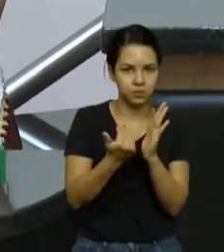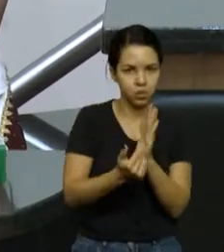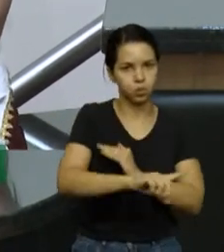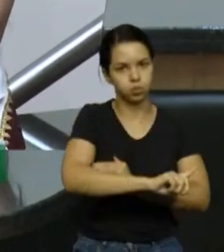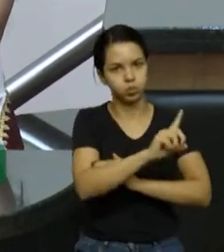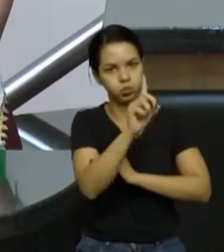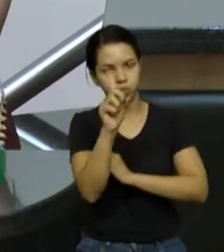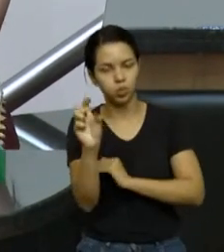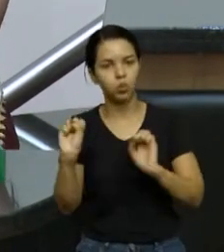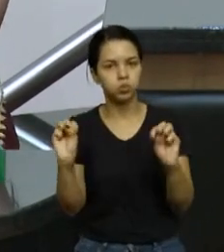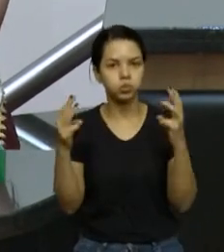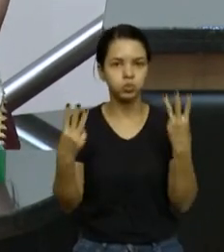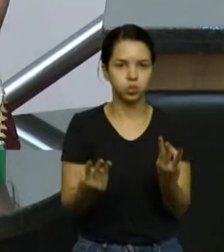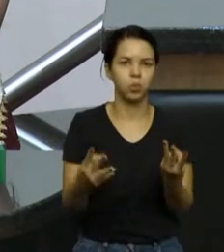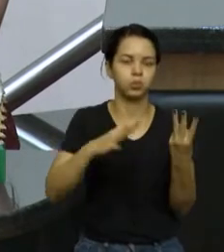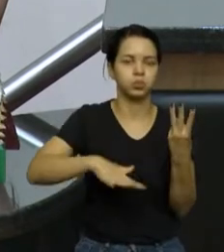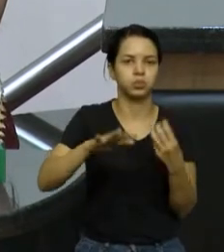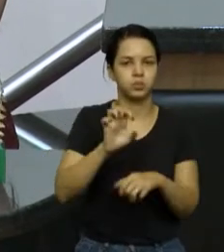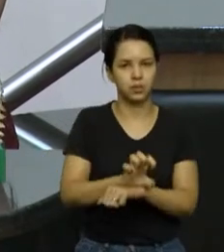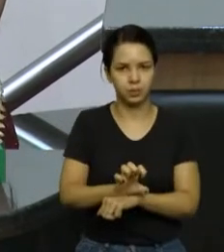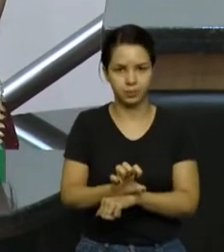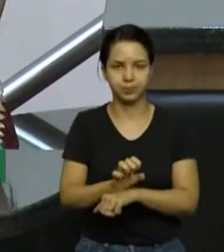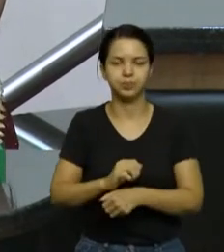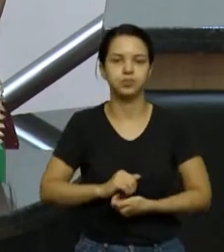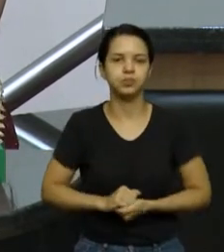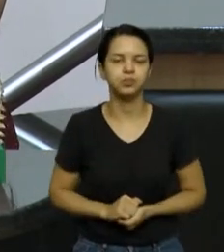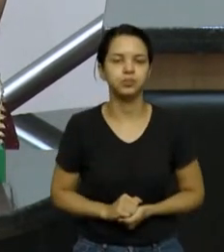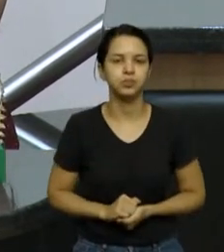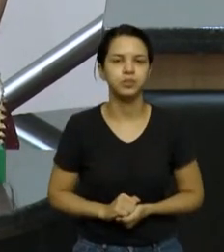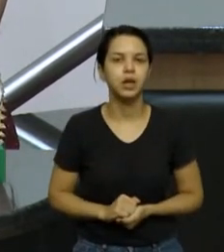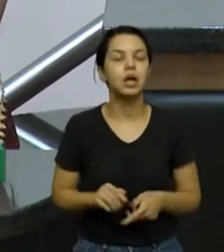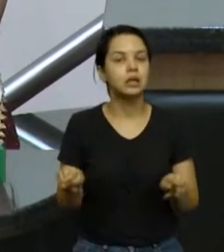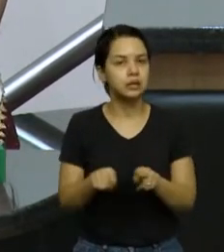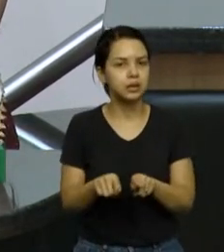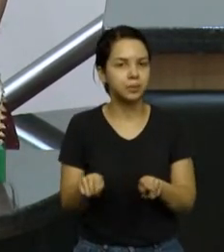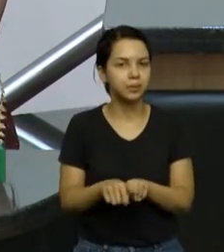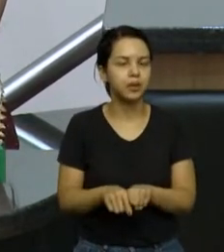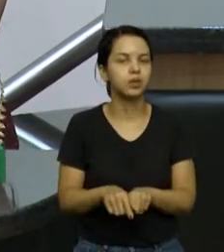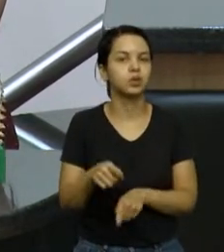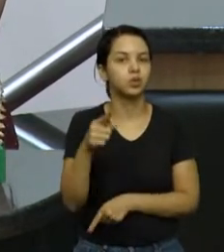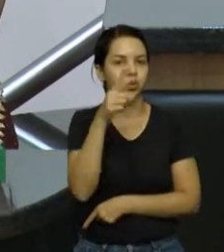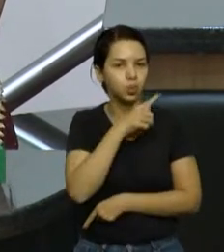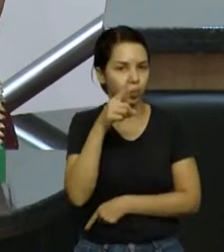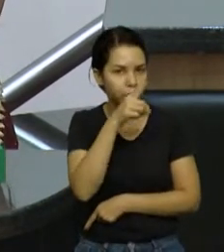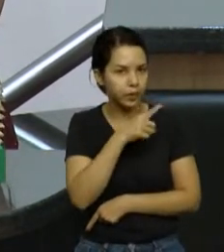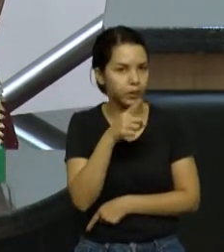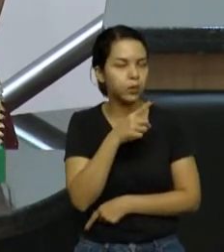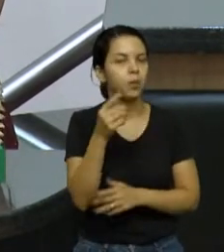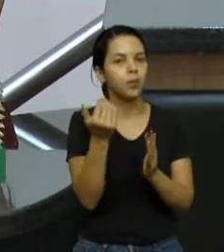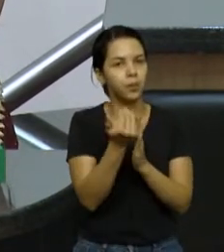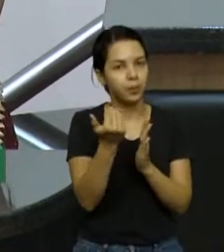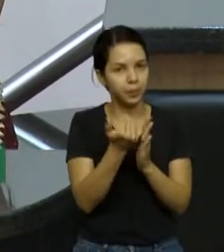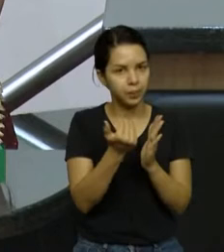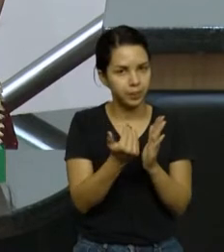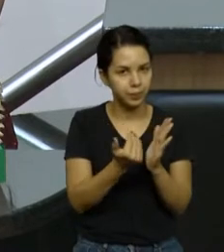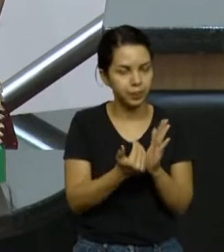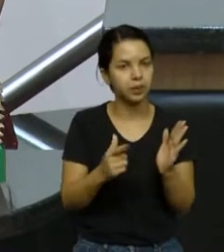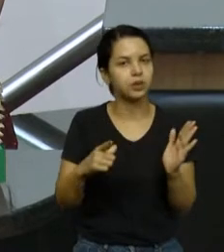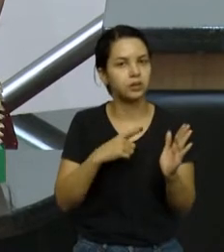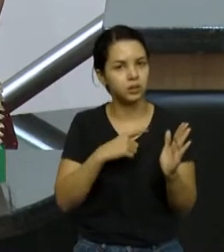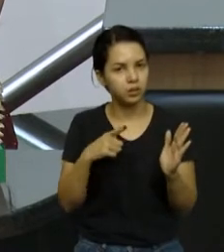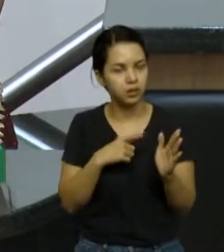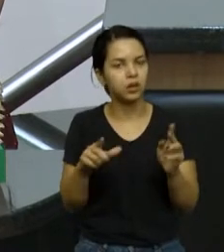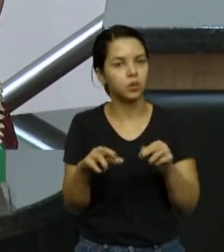a nível estadual. E também no domingo, toda aquela programação, desde a missa em ação de graças,